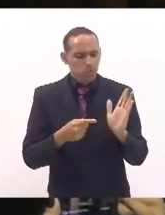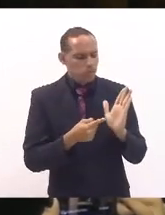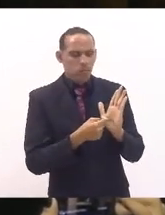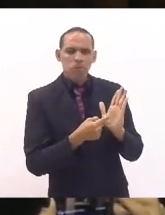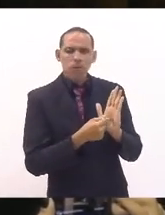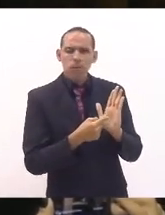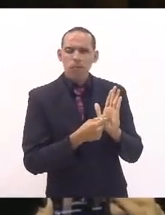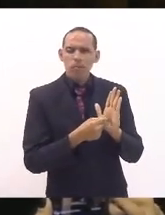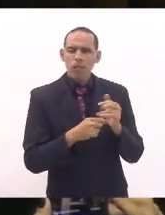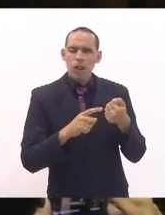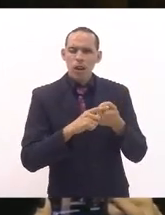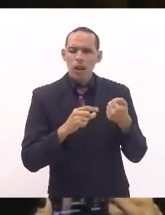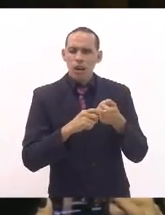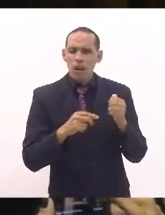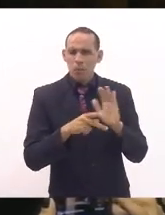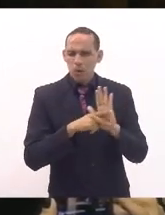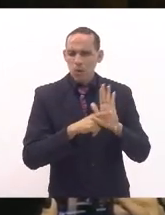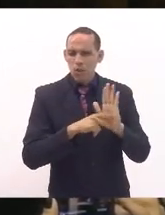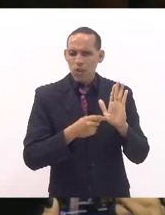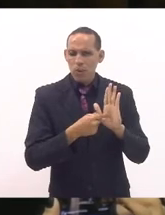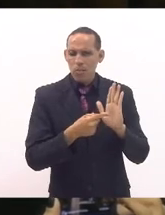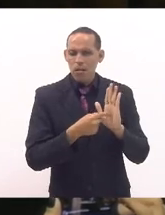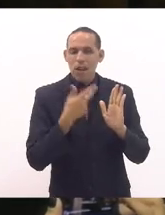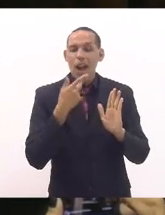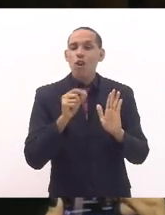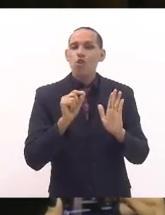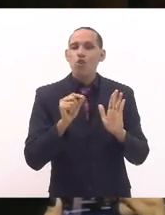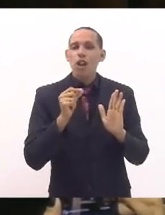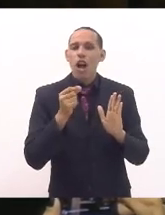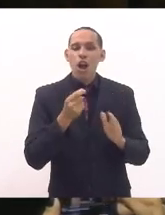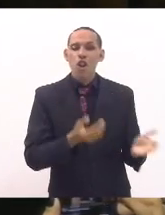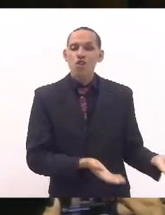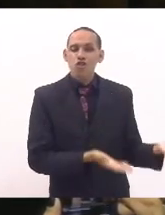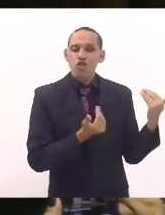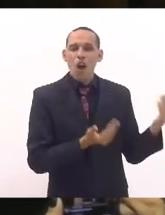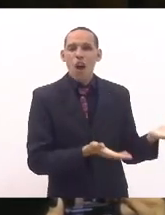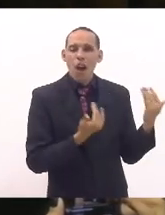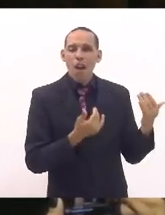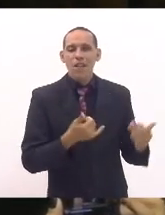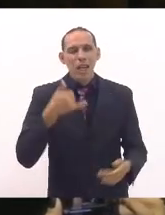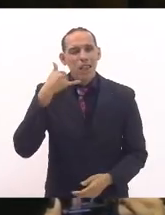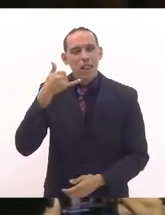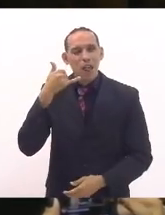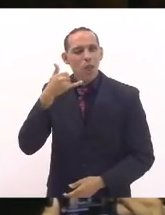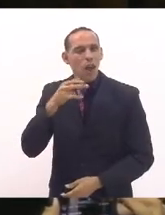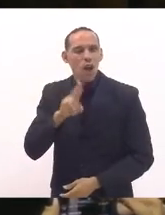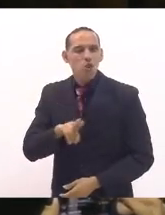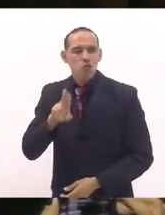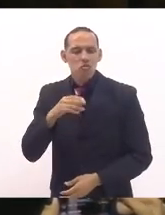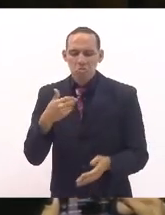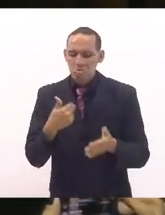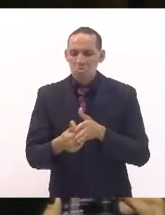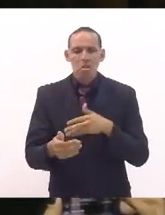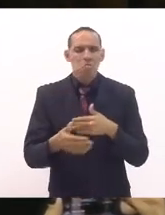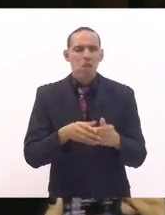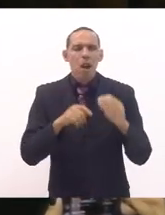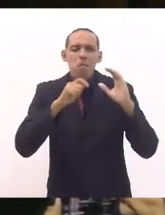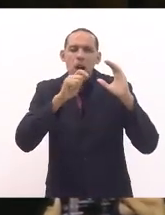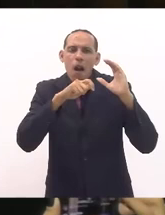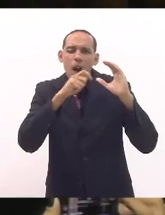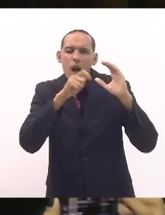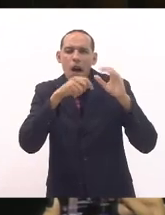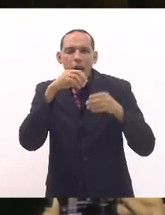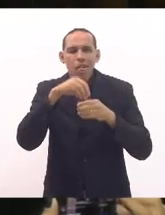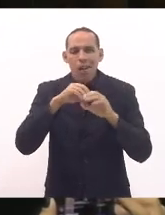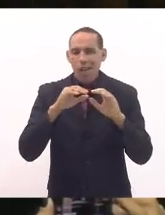claro que o jovem que utilizar celular e fizer qualquer tipo, deputada Tiaju, de gravação em